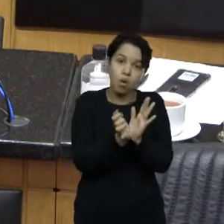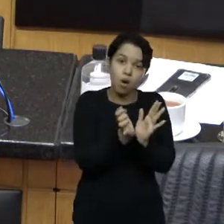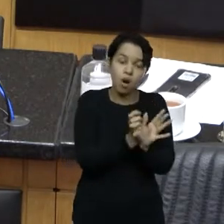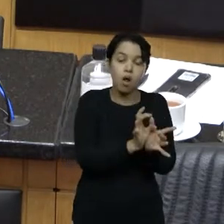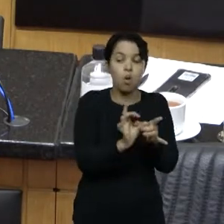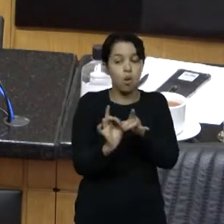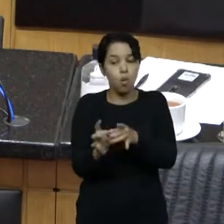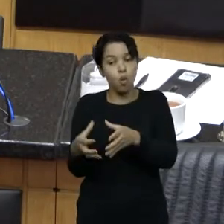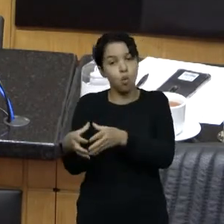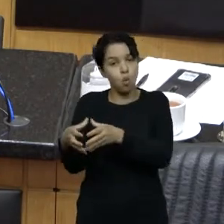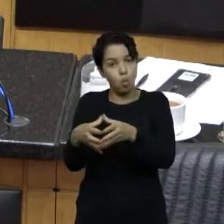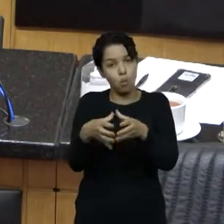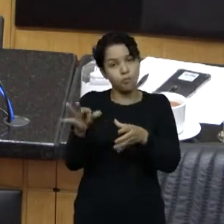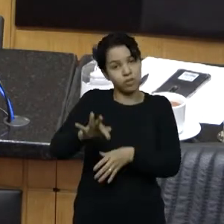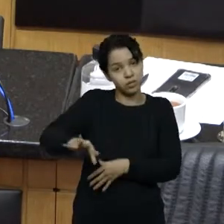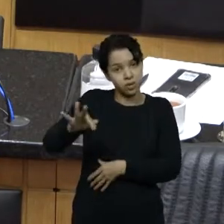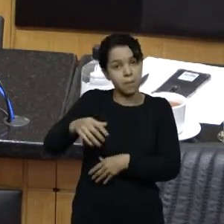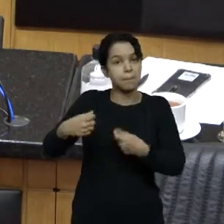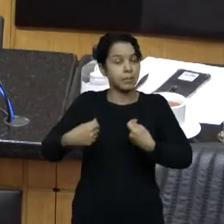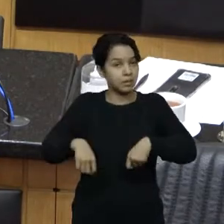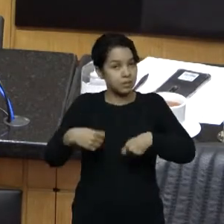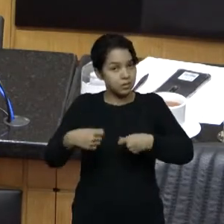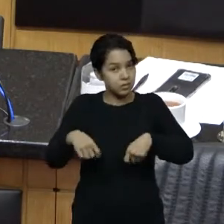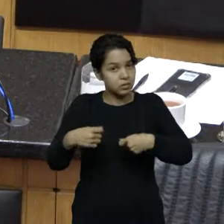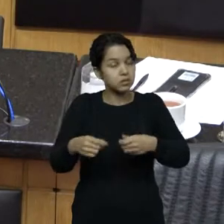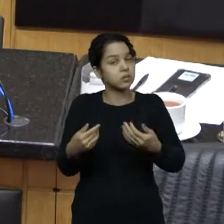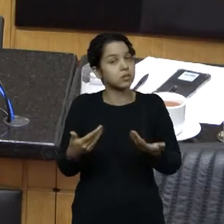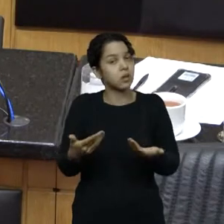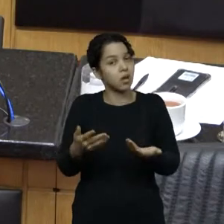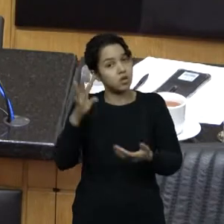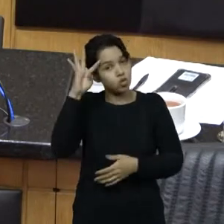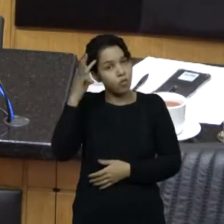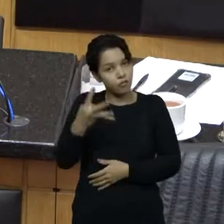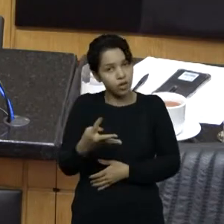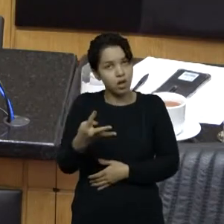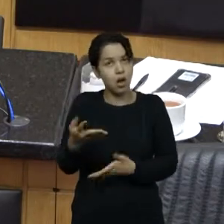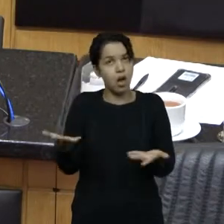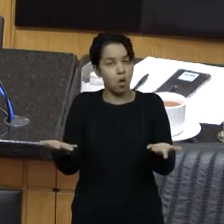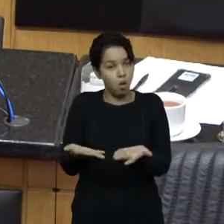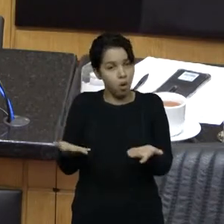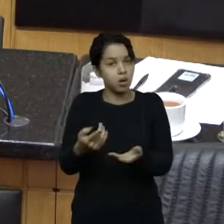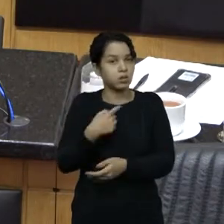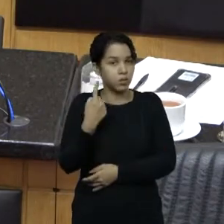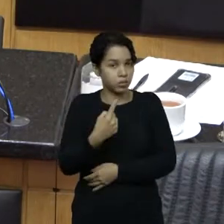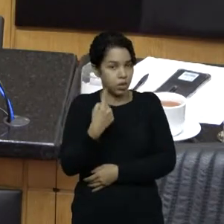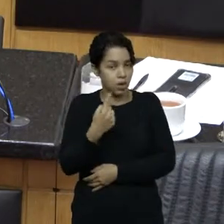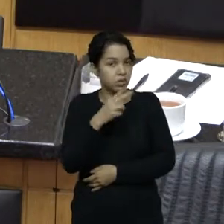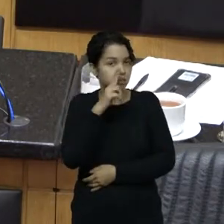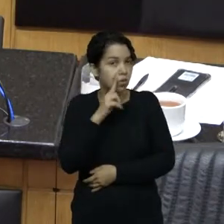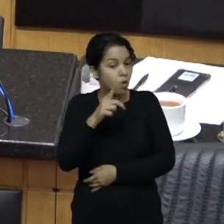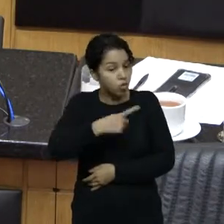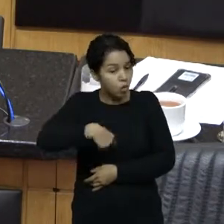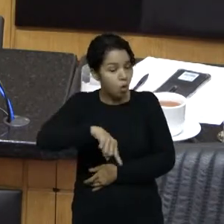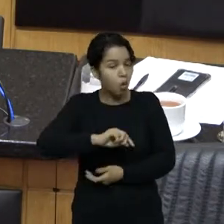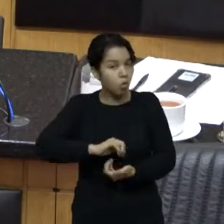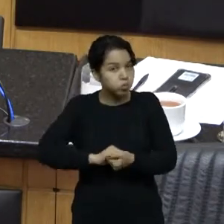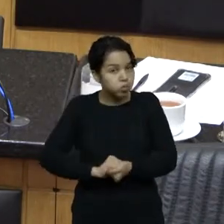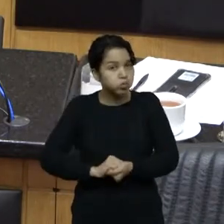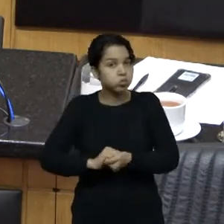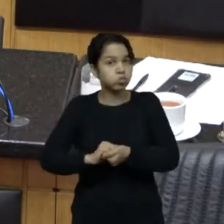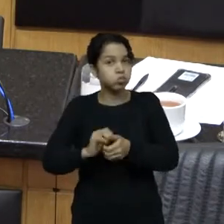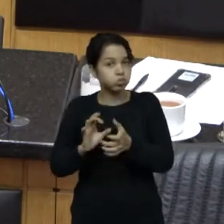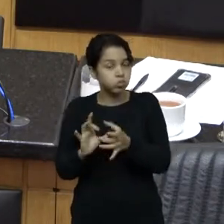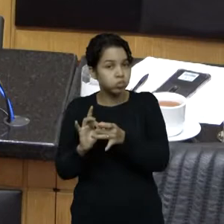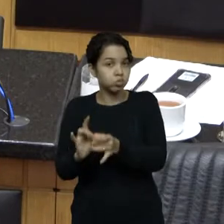federais que precisam ser superadas agora Deputado e vai ser a hora de nós darmos as mãos e talvez ajudarmos